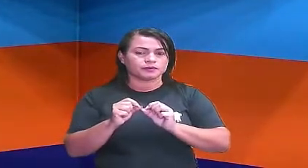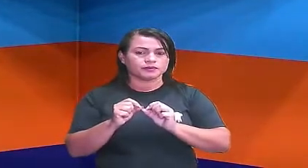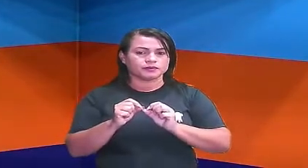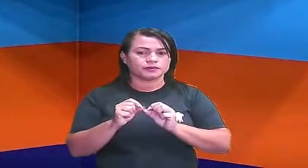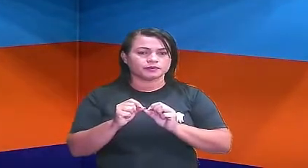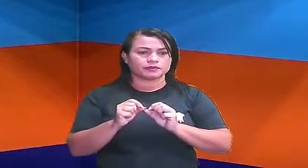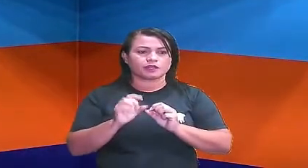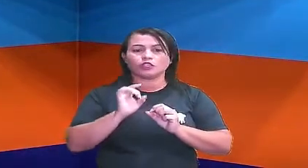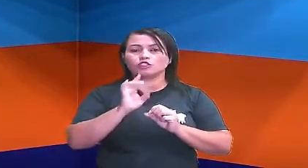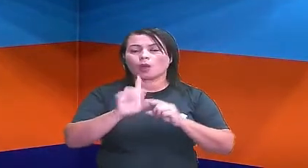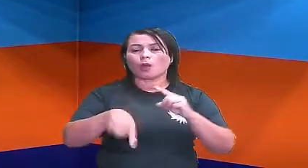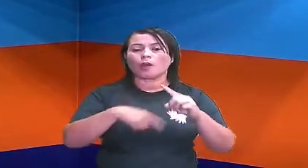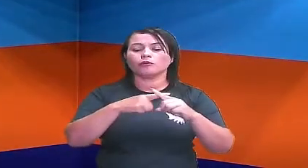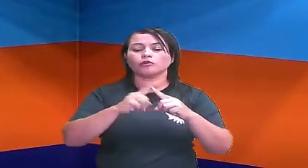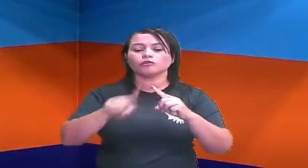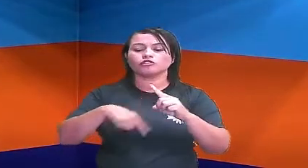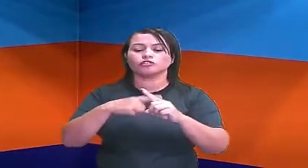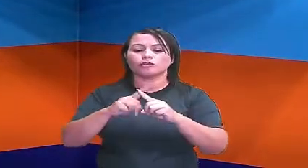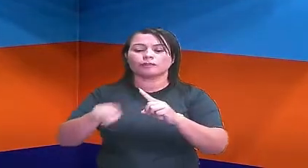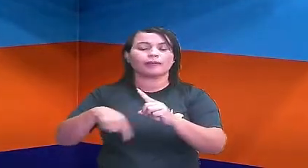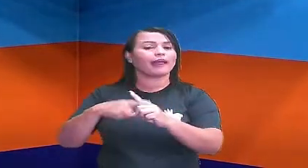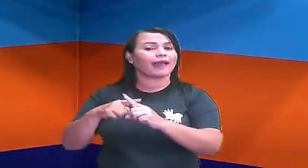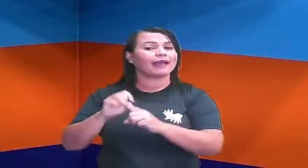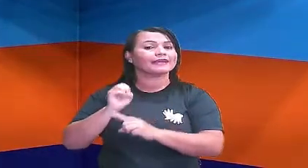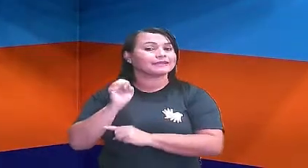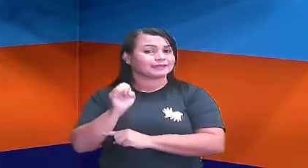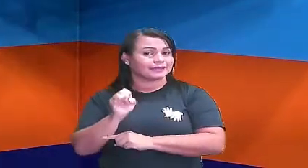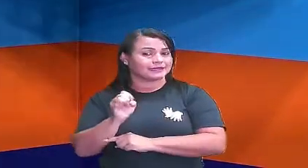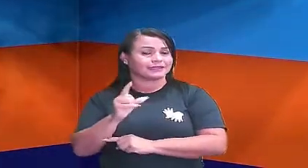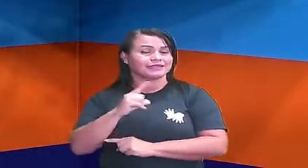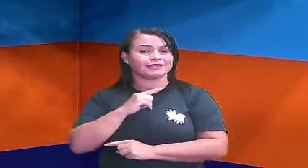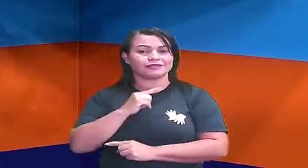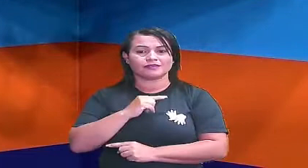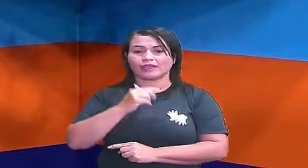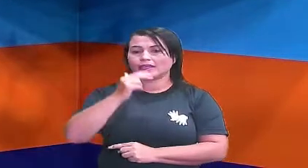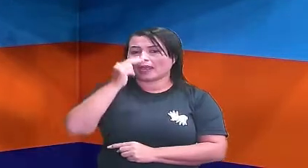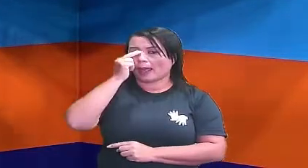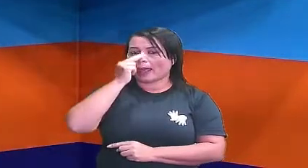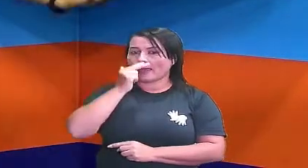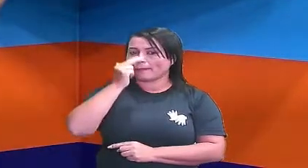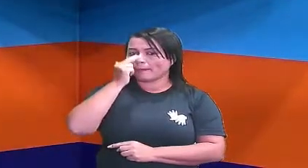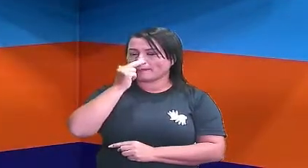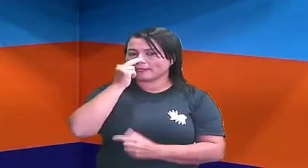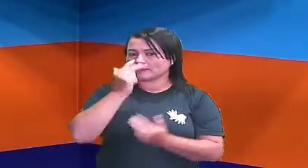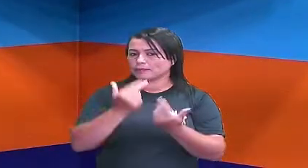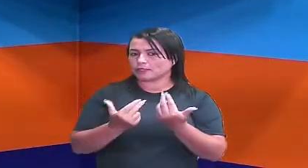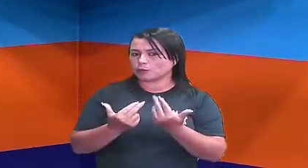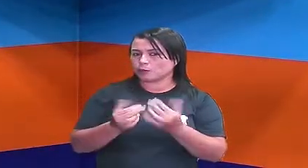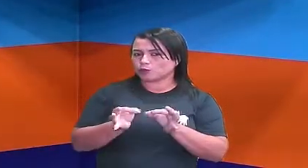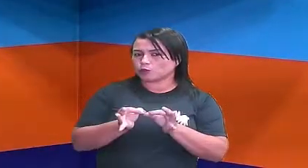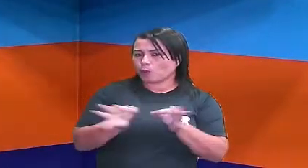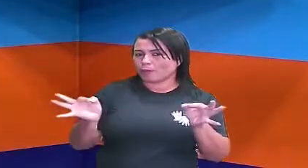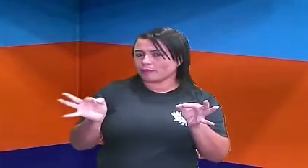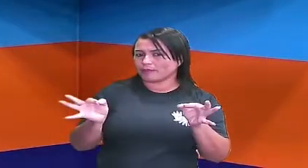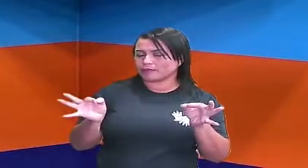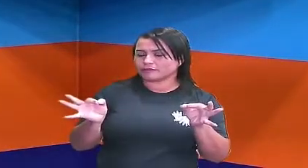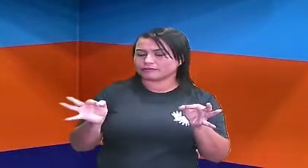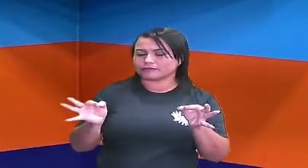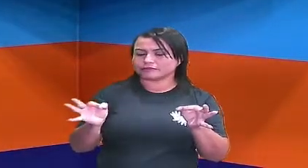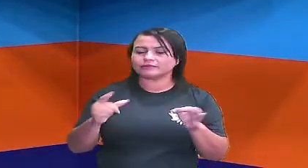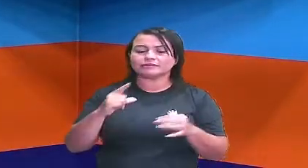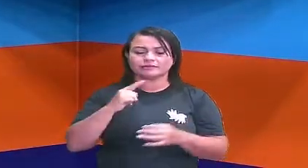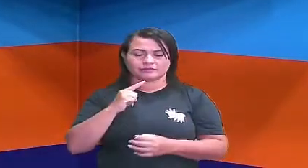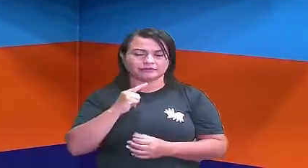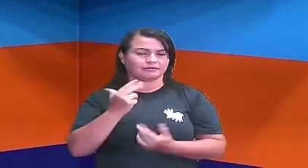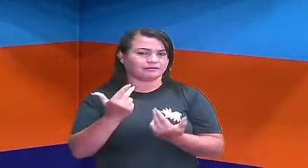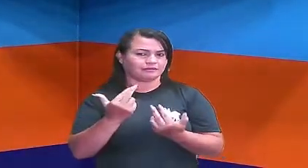Só multiplicar se estiverem na mesma unidade de comprimento. E aqui está, né? Metro